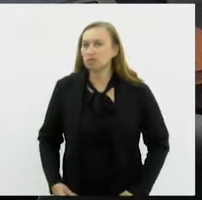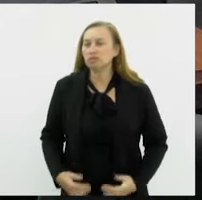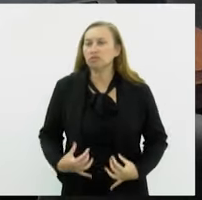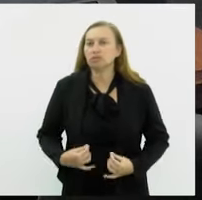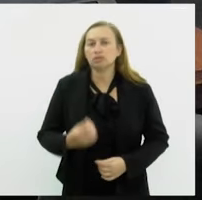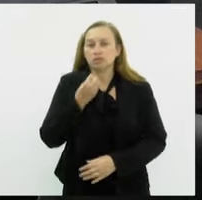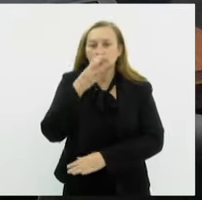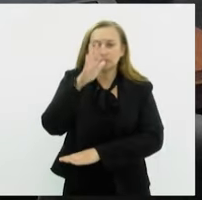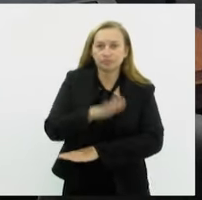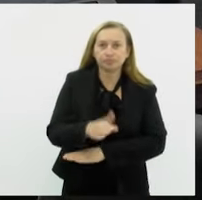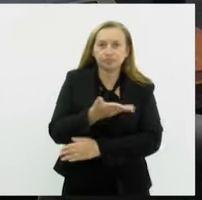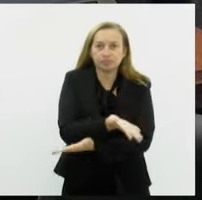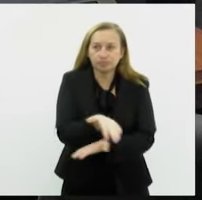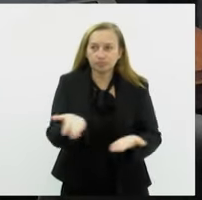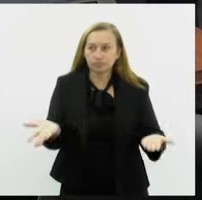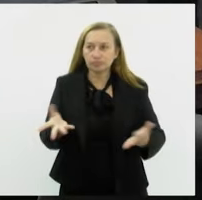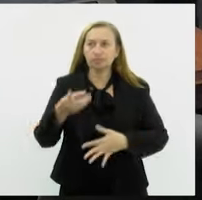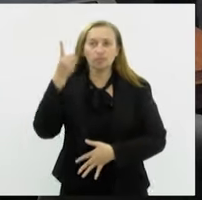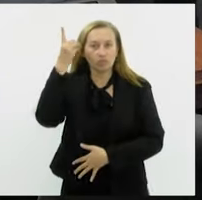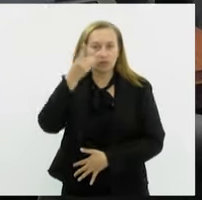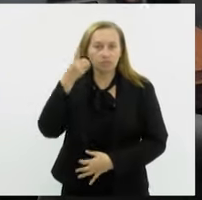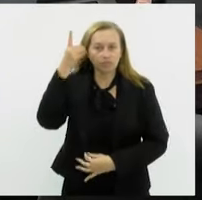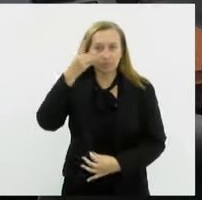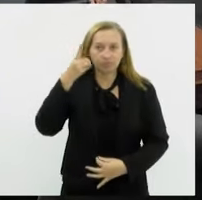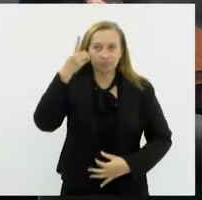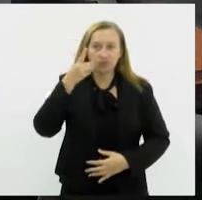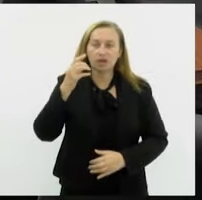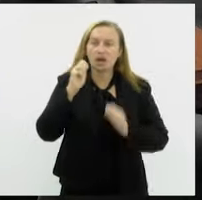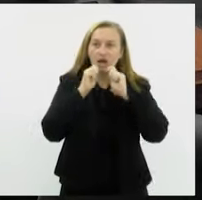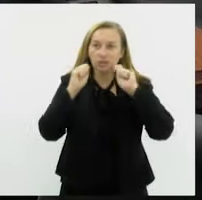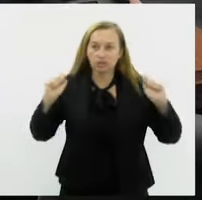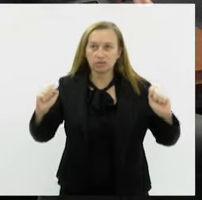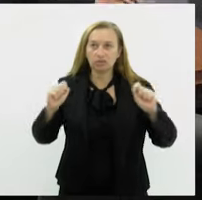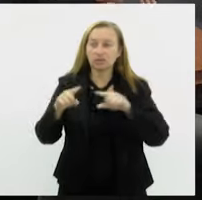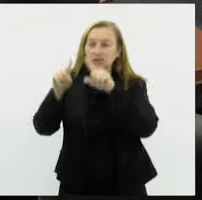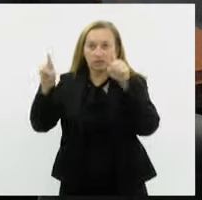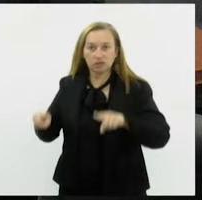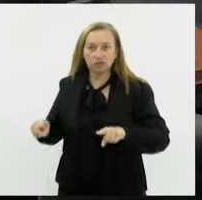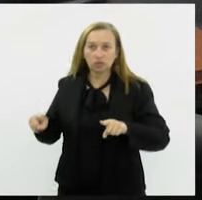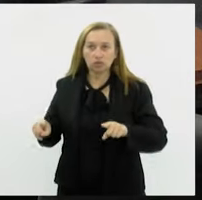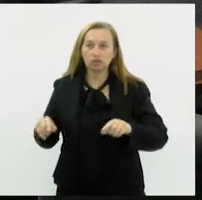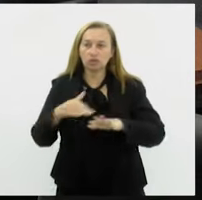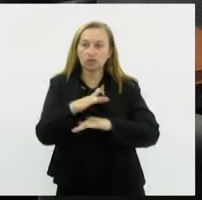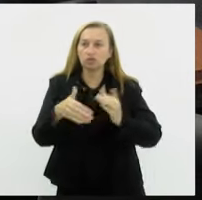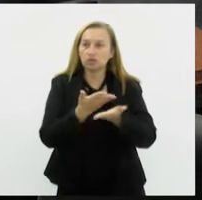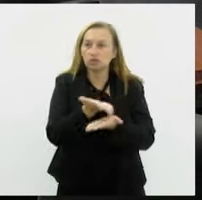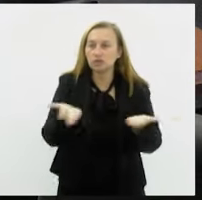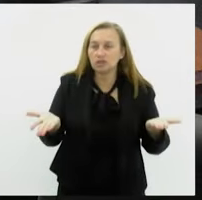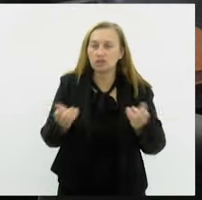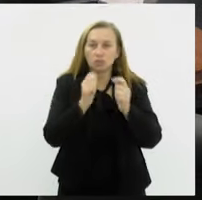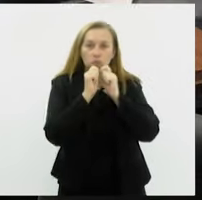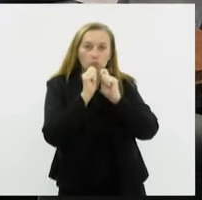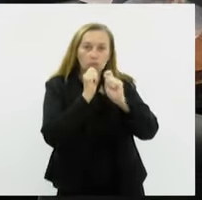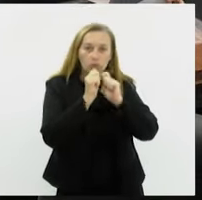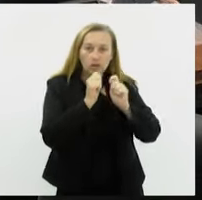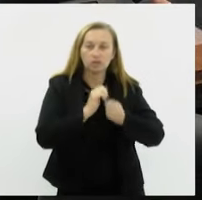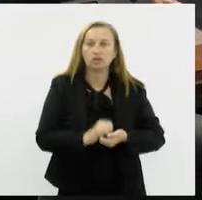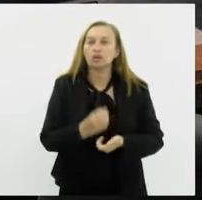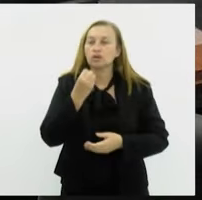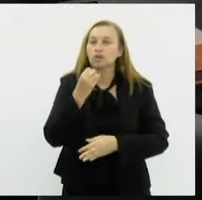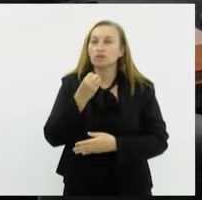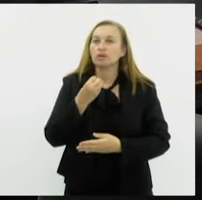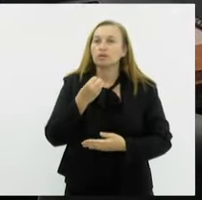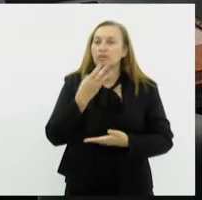Boa tarde, senhoras e senhores deputados, assessores, servidores, público presente, imprensa. Sejam